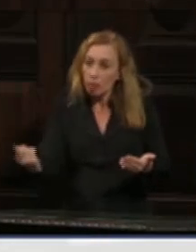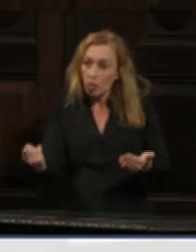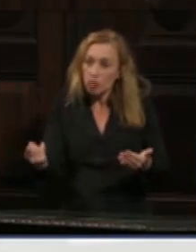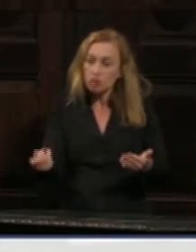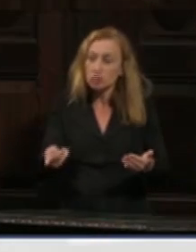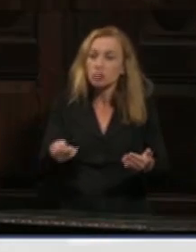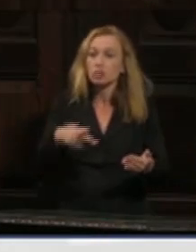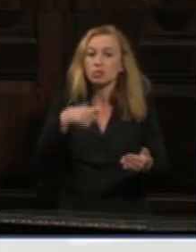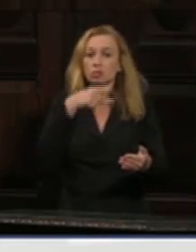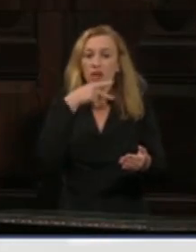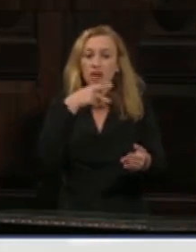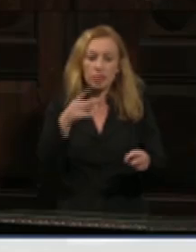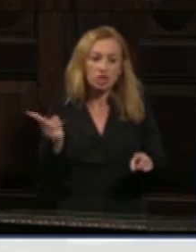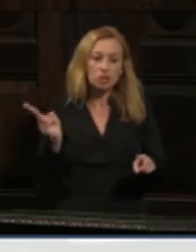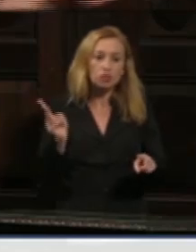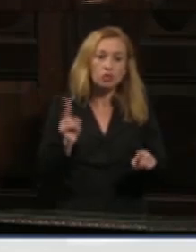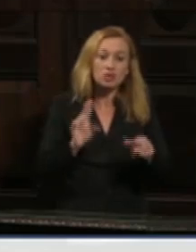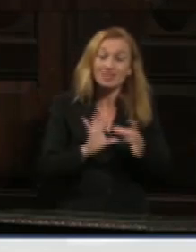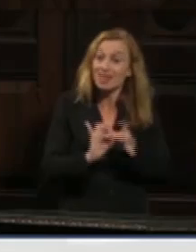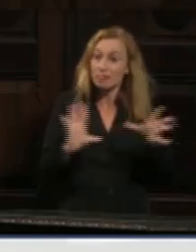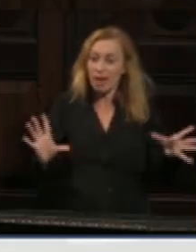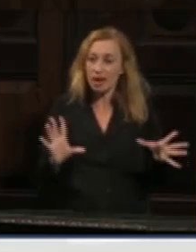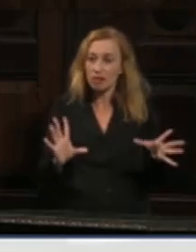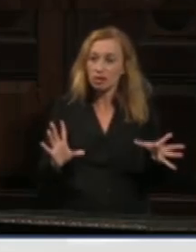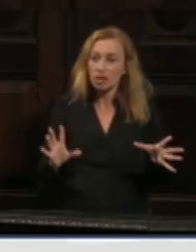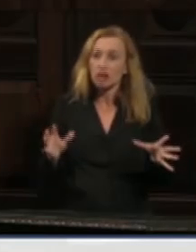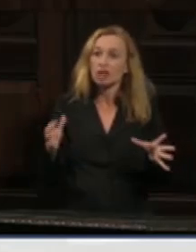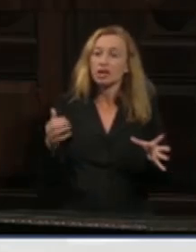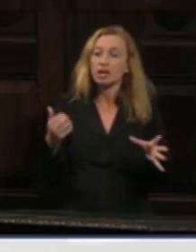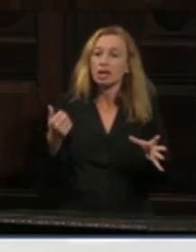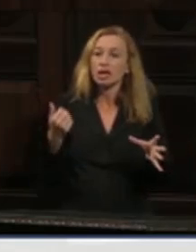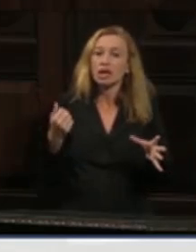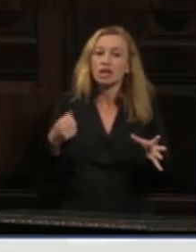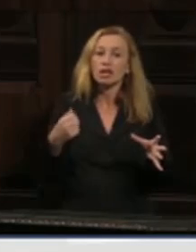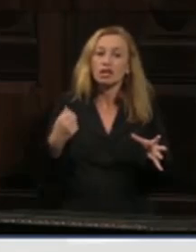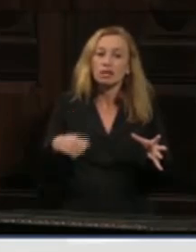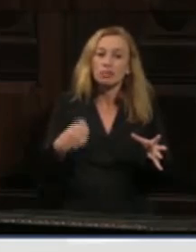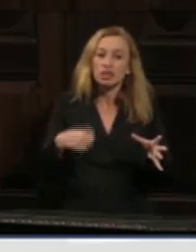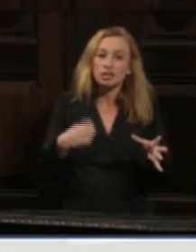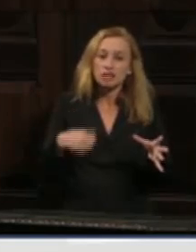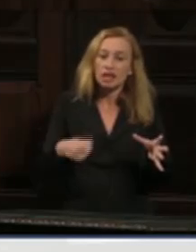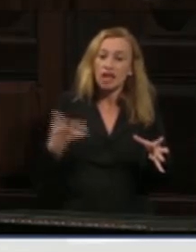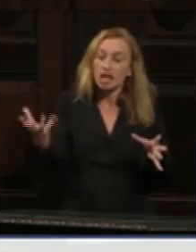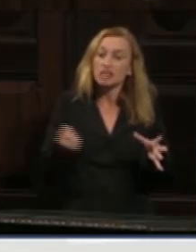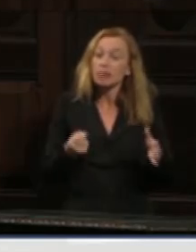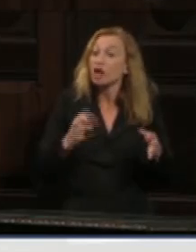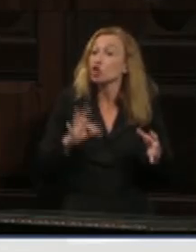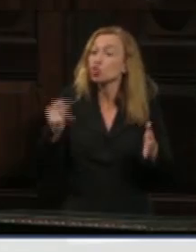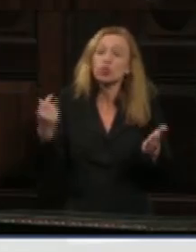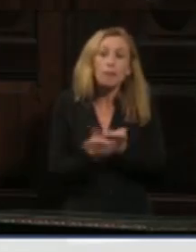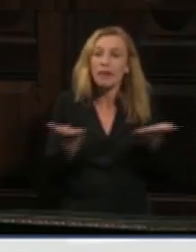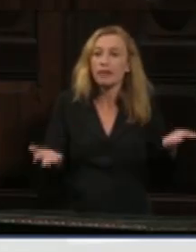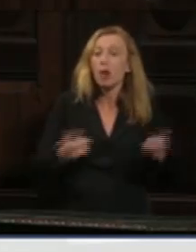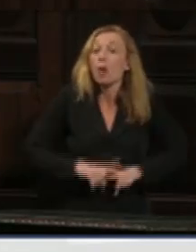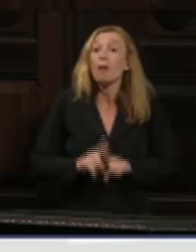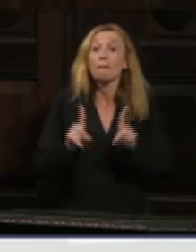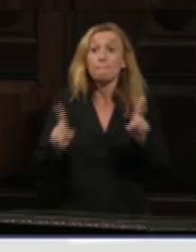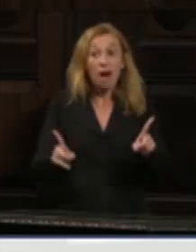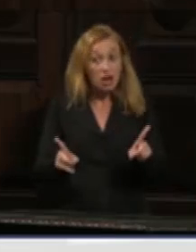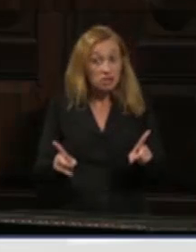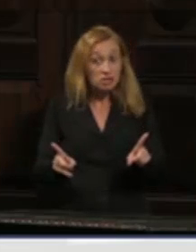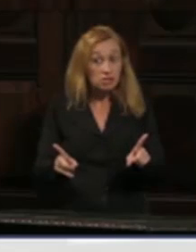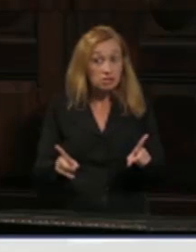fosse absolvido, ele teria ressarcimento de tudo que perdeu. Mas o